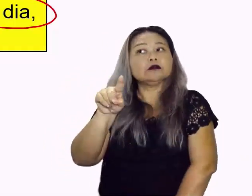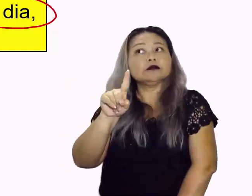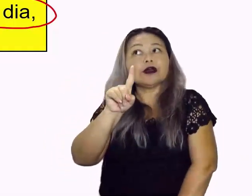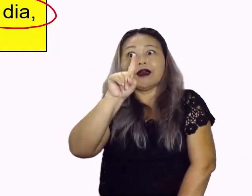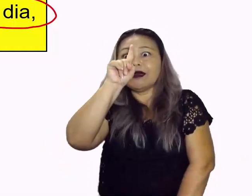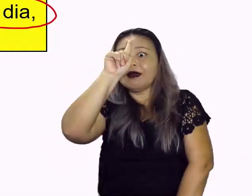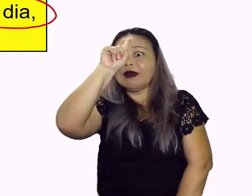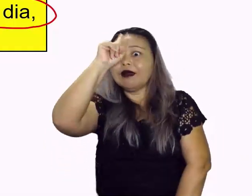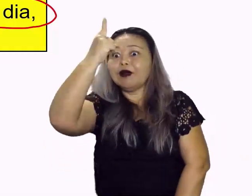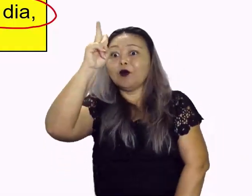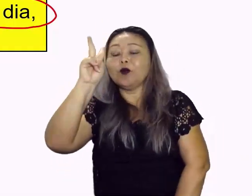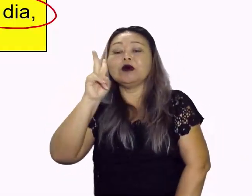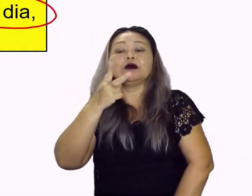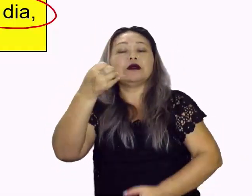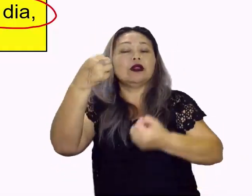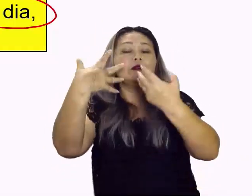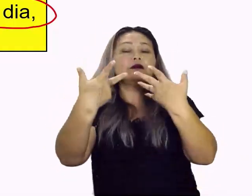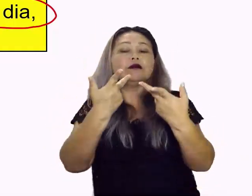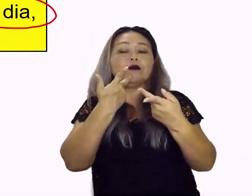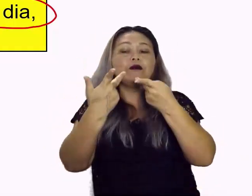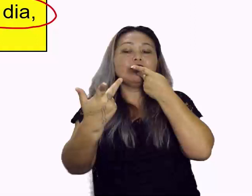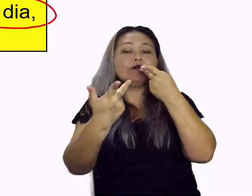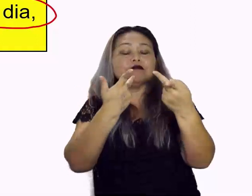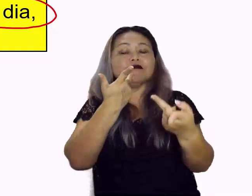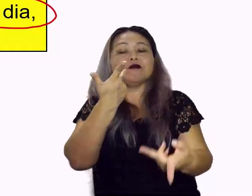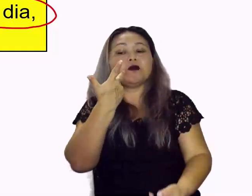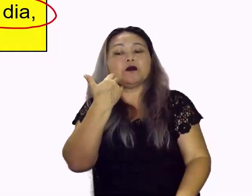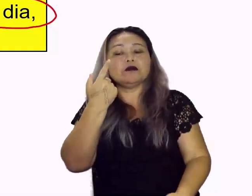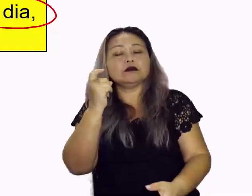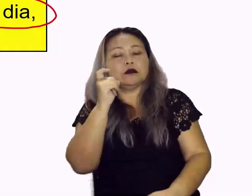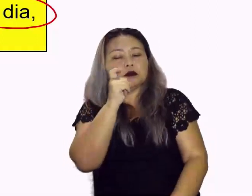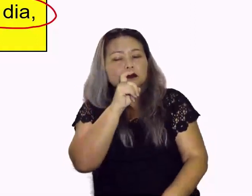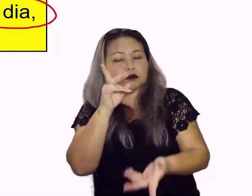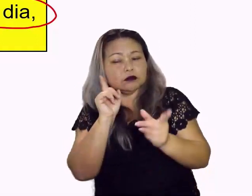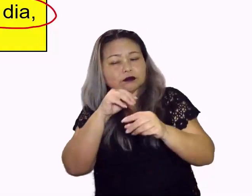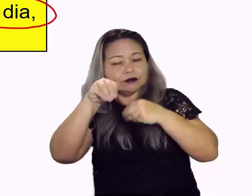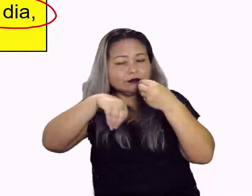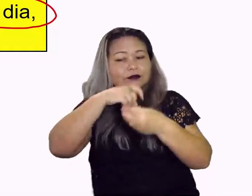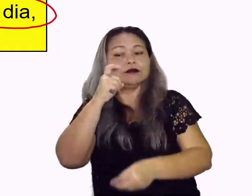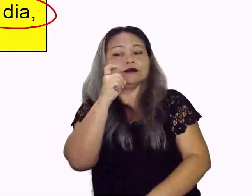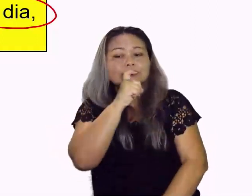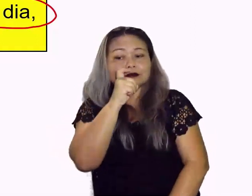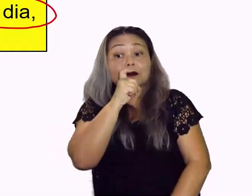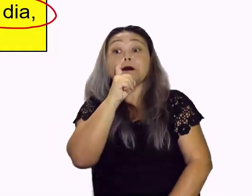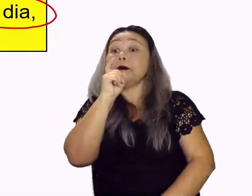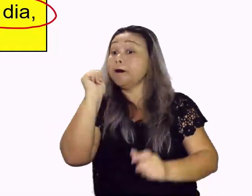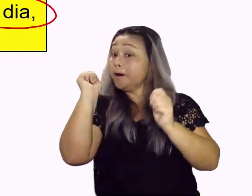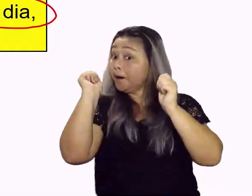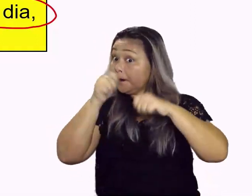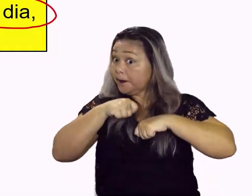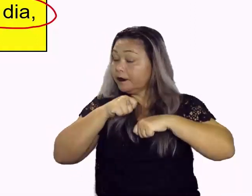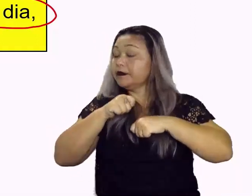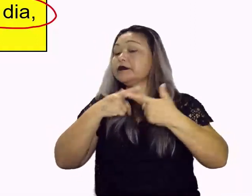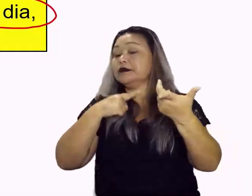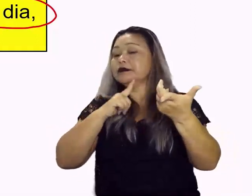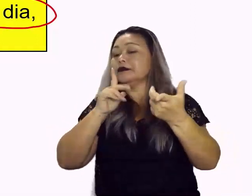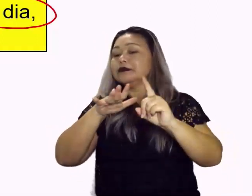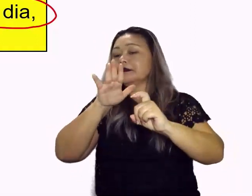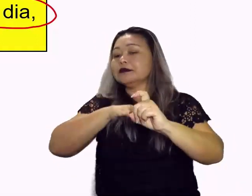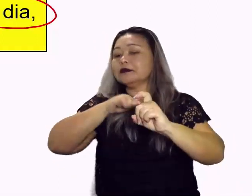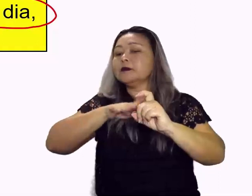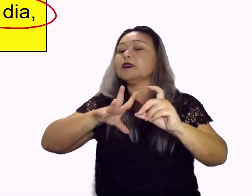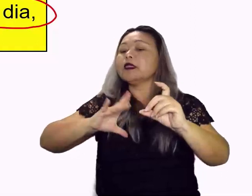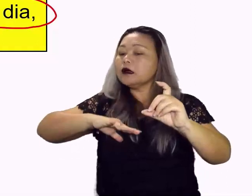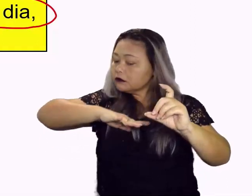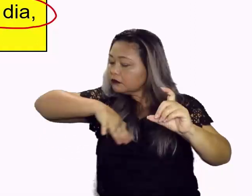ali, imaginária, né? Para explicar a ele. É um pouco de mentira, mas pode se tornar uma mitologia. Mas ele sempre está